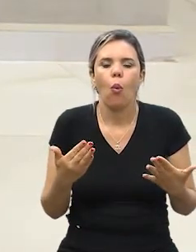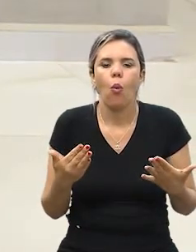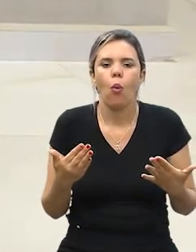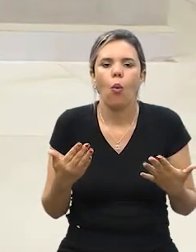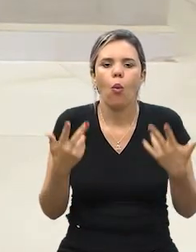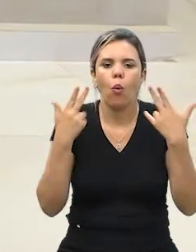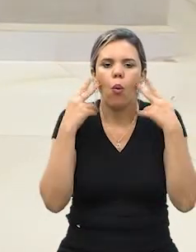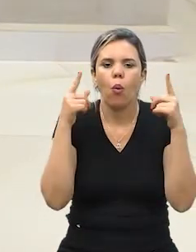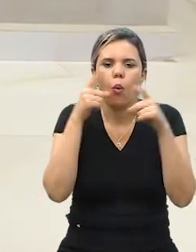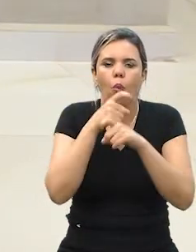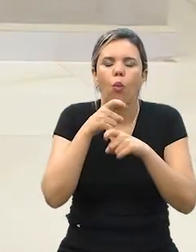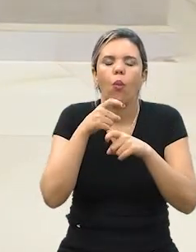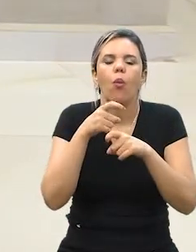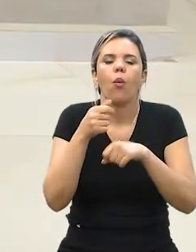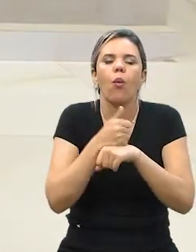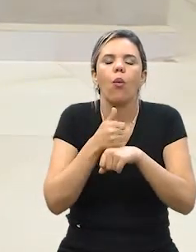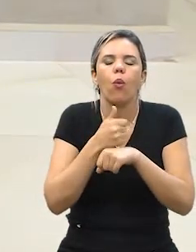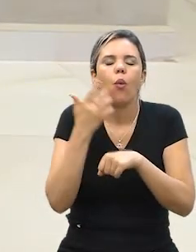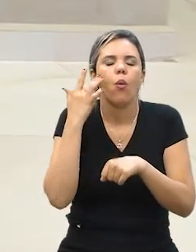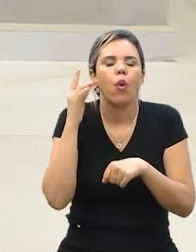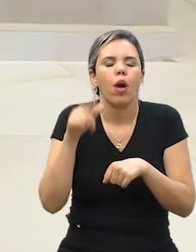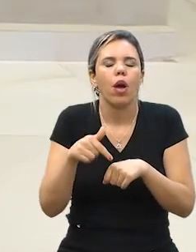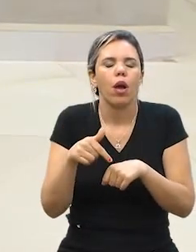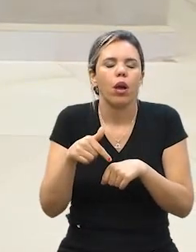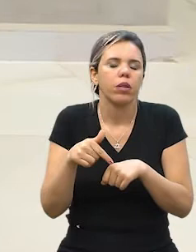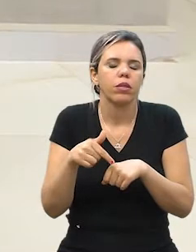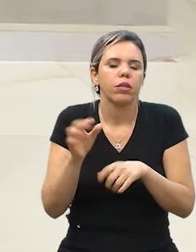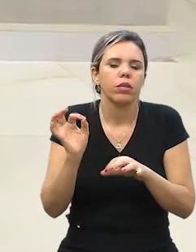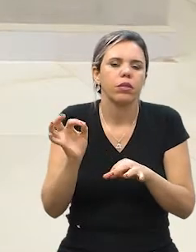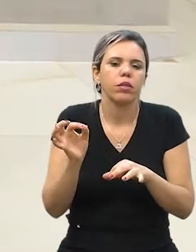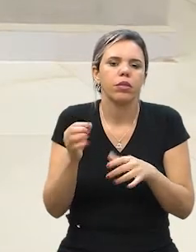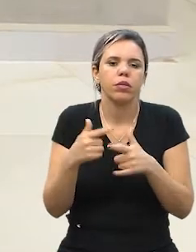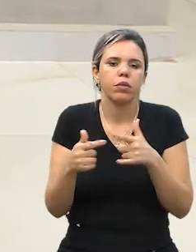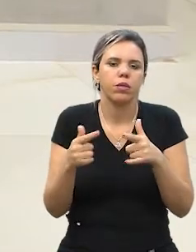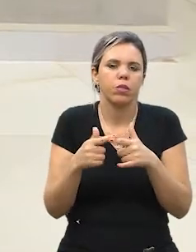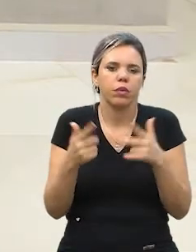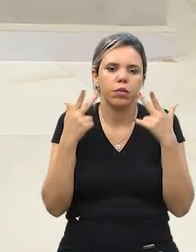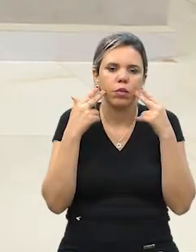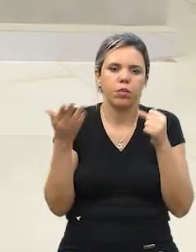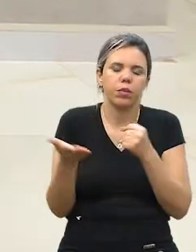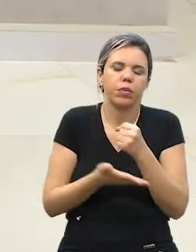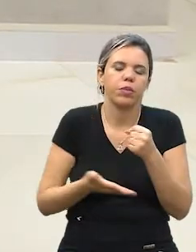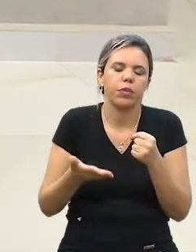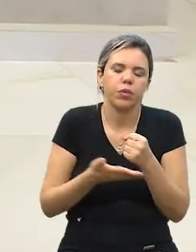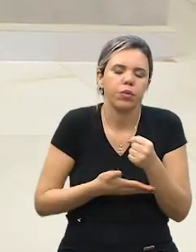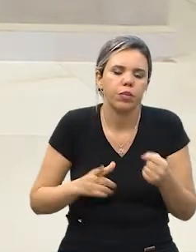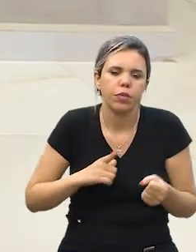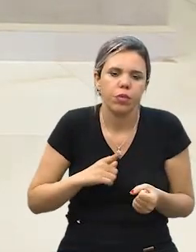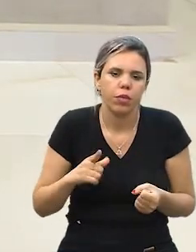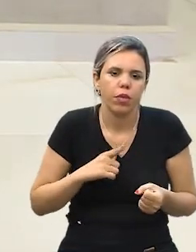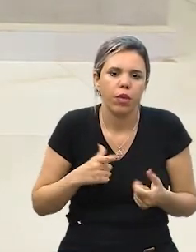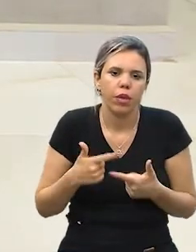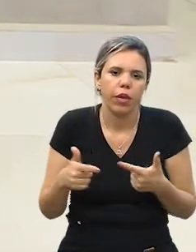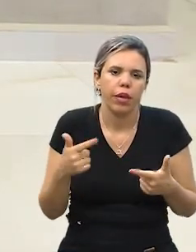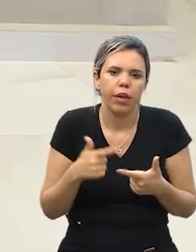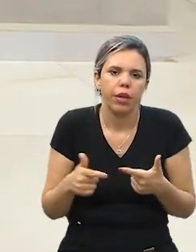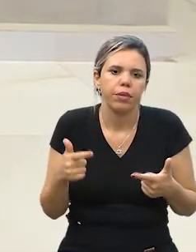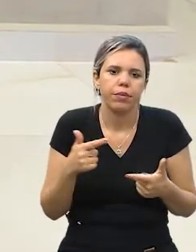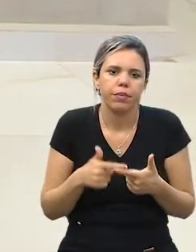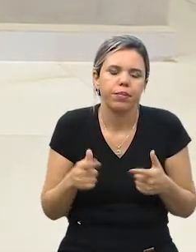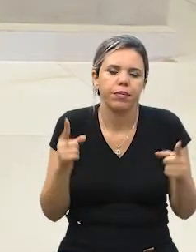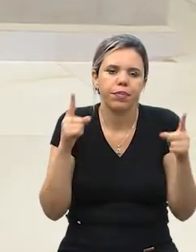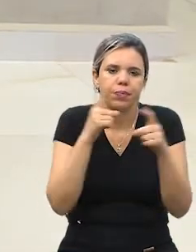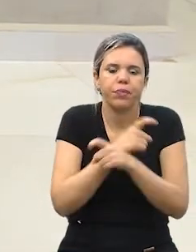mais complicados da profissão? Porque certamente existem aquelas situações um pouco mais básicas, existem aquelas situações